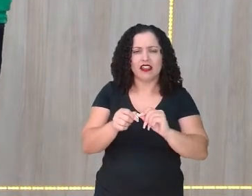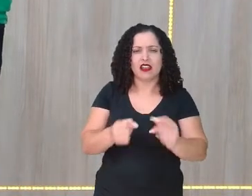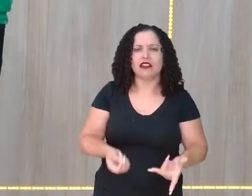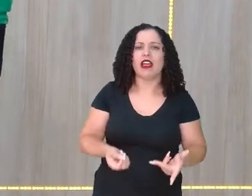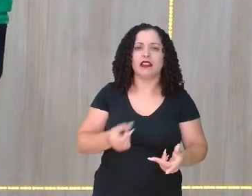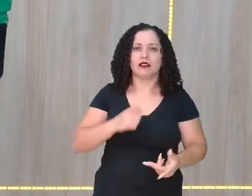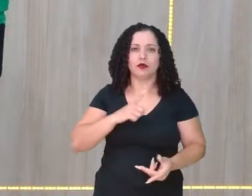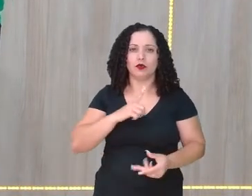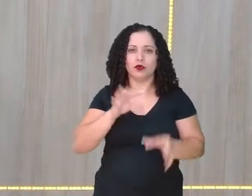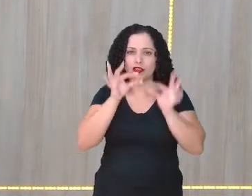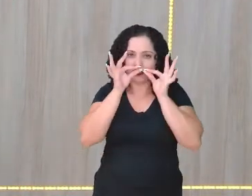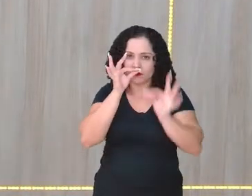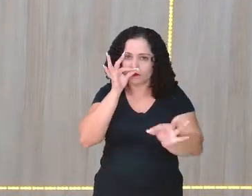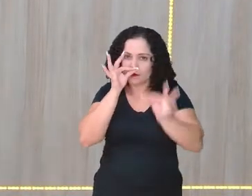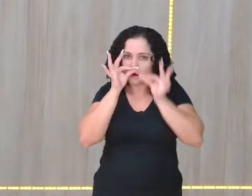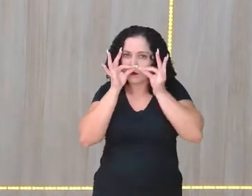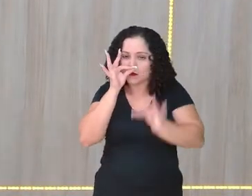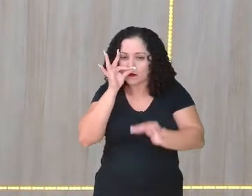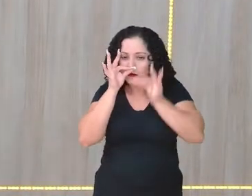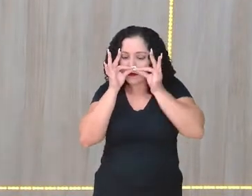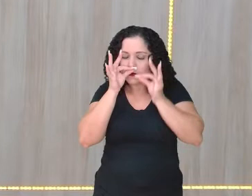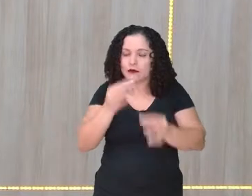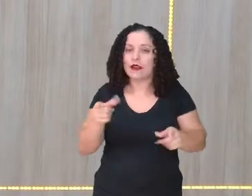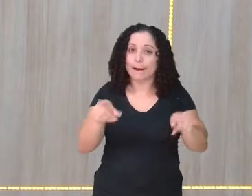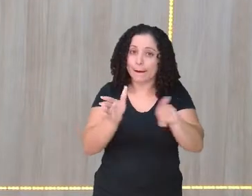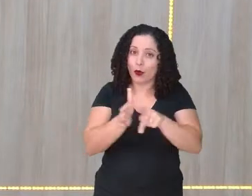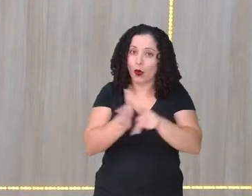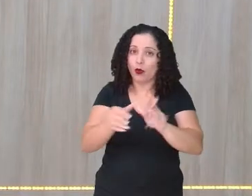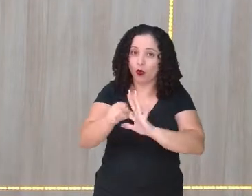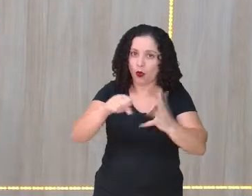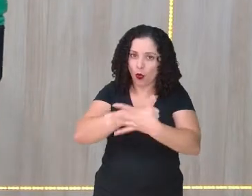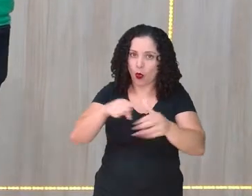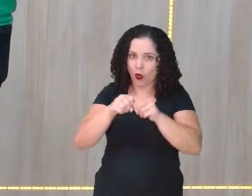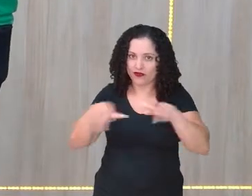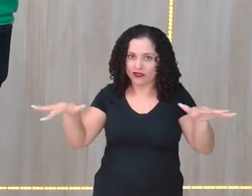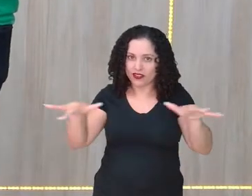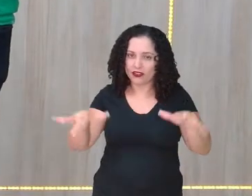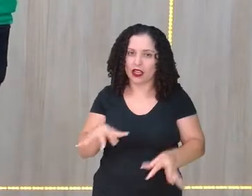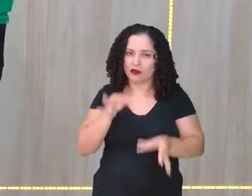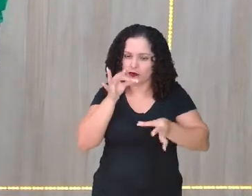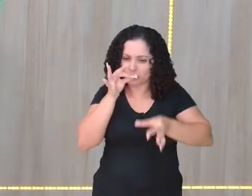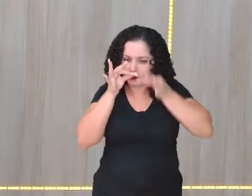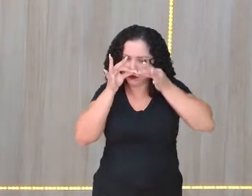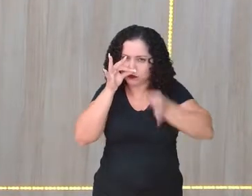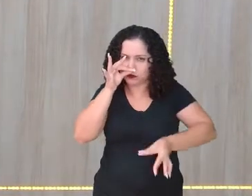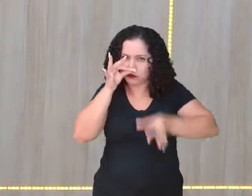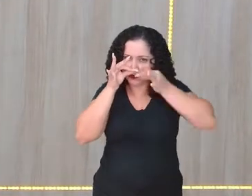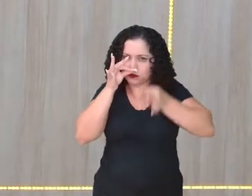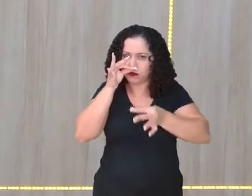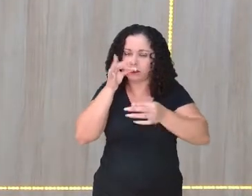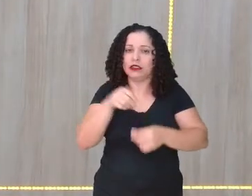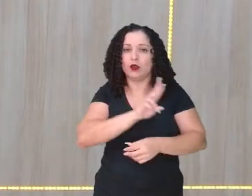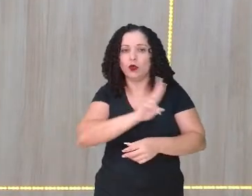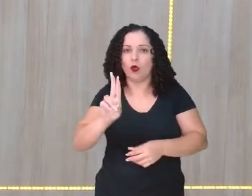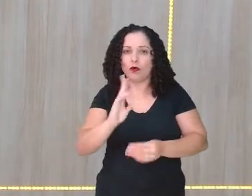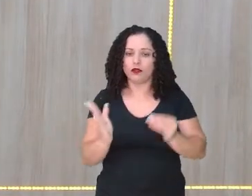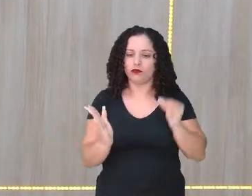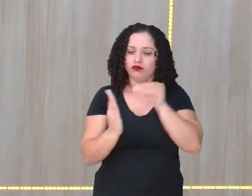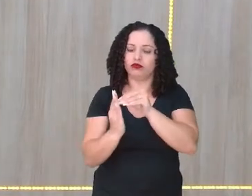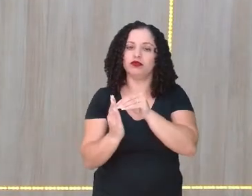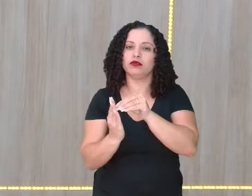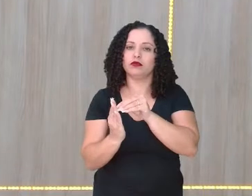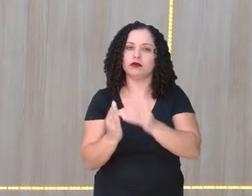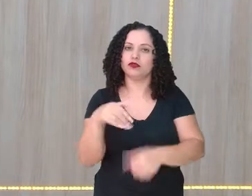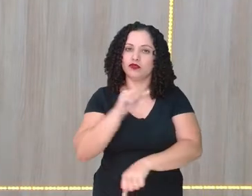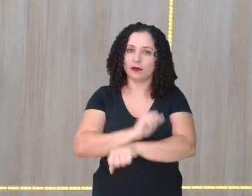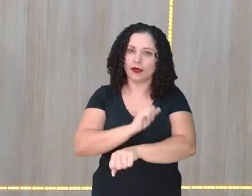as costas ficaram doendo e dava algum sintoma. Eu fui fazer o teste do Covid. E aí eu coloquei lá meu nome num lugar que depois que eu esperasse